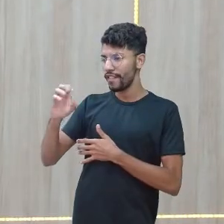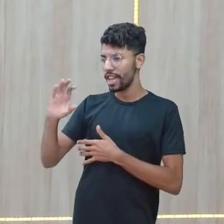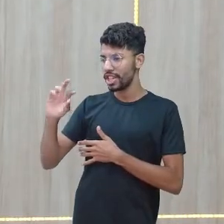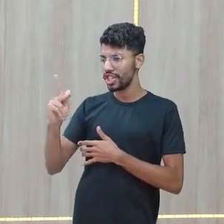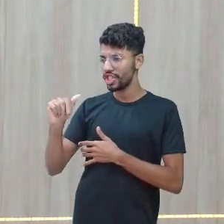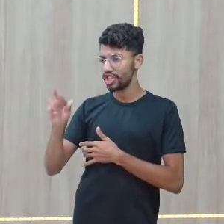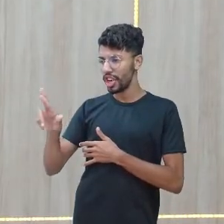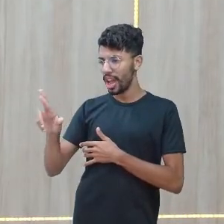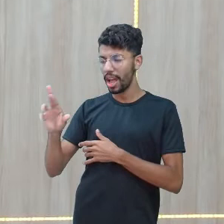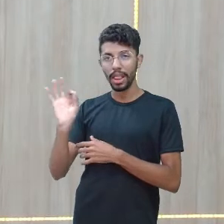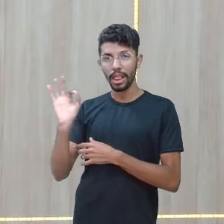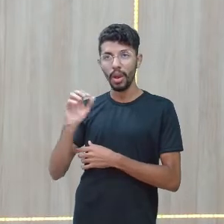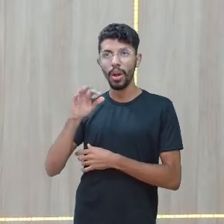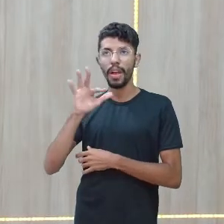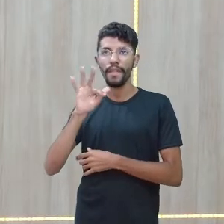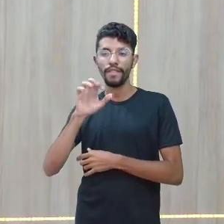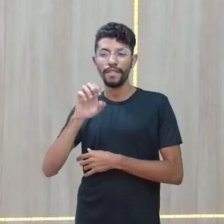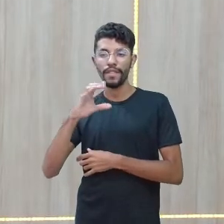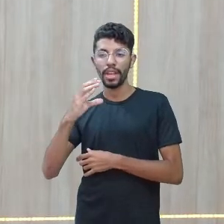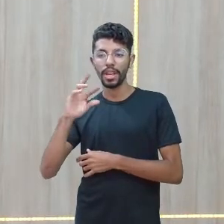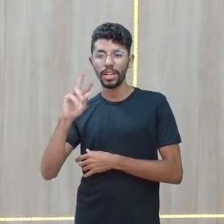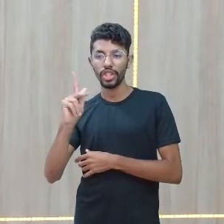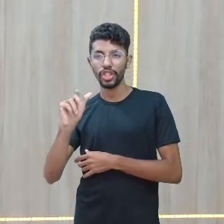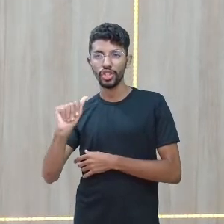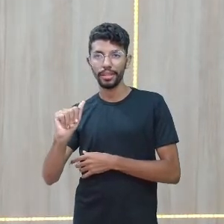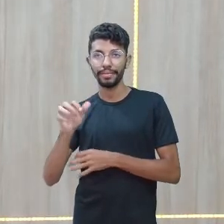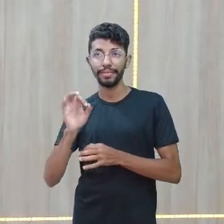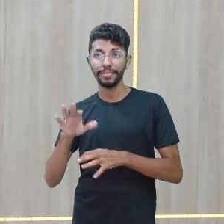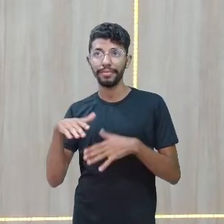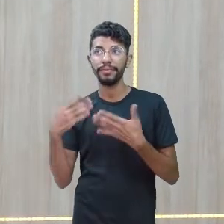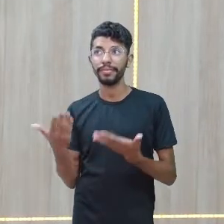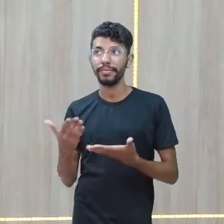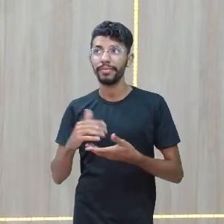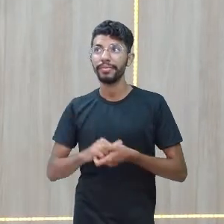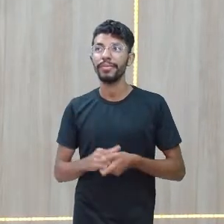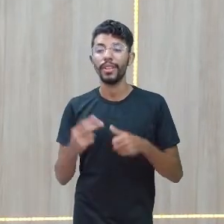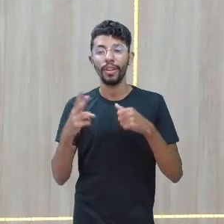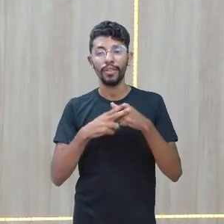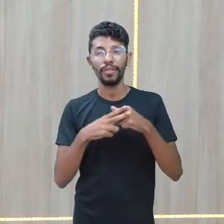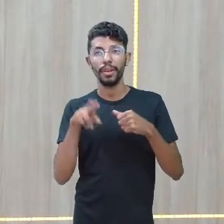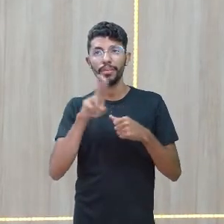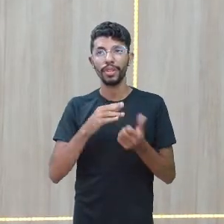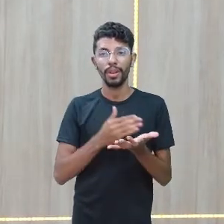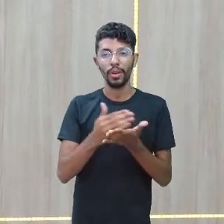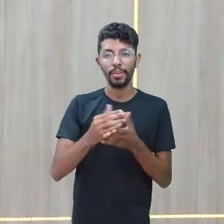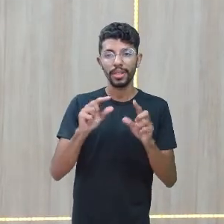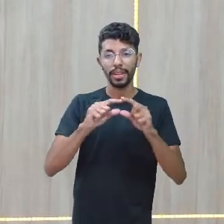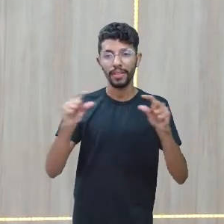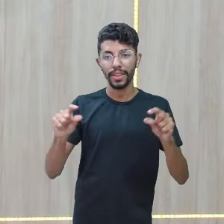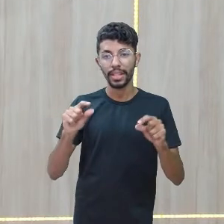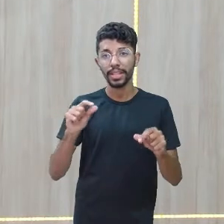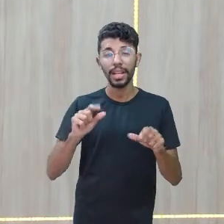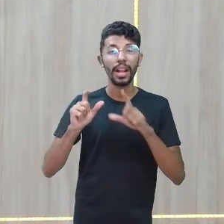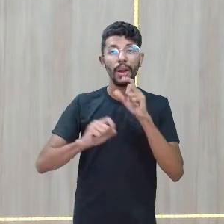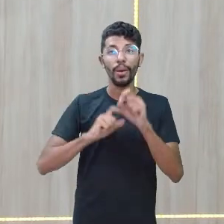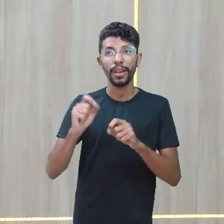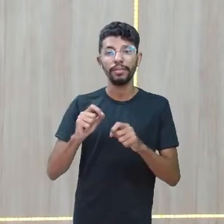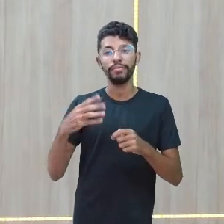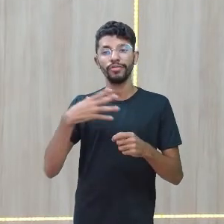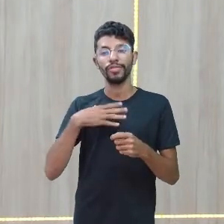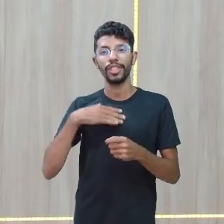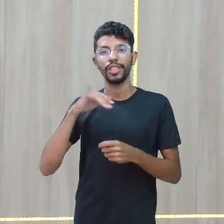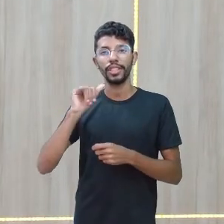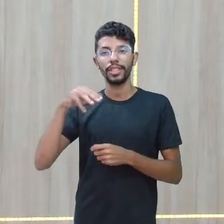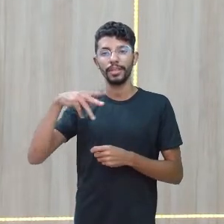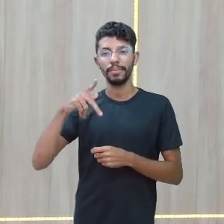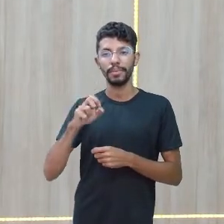sendo usada no final, no começo de uma frase, o verbo sendo usado no começo de uma frase, ele vai ser a forma